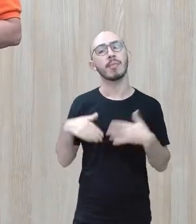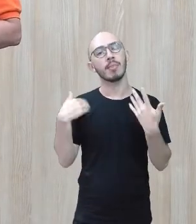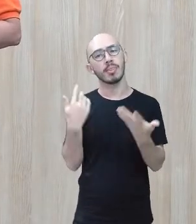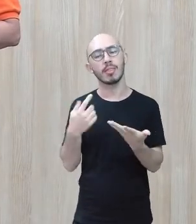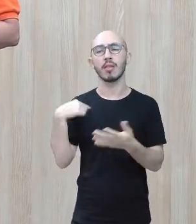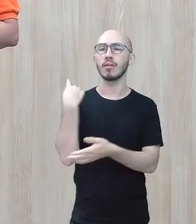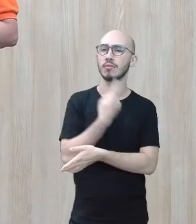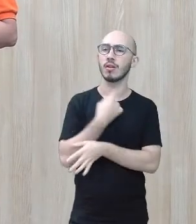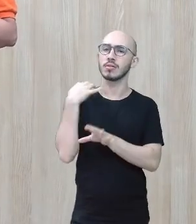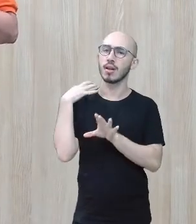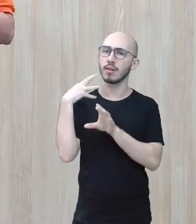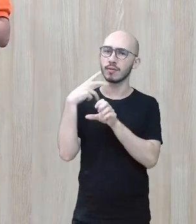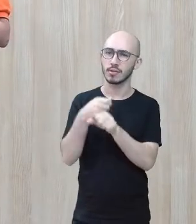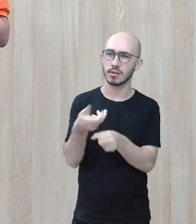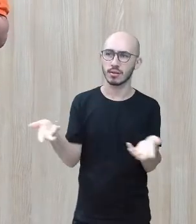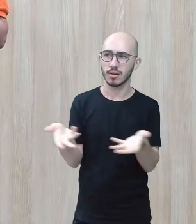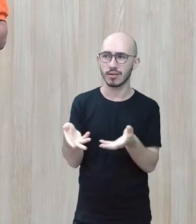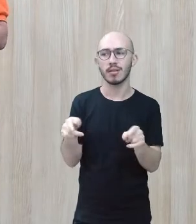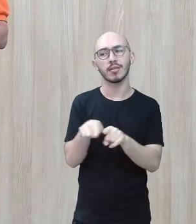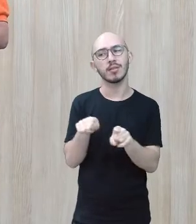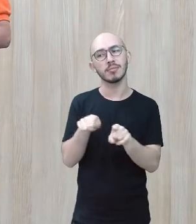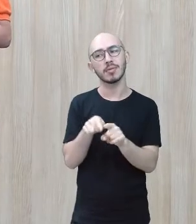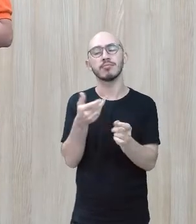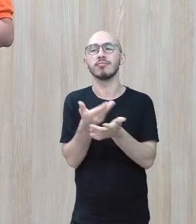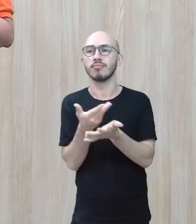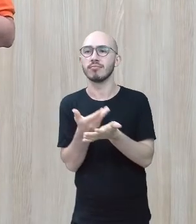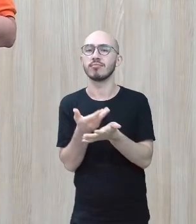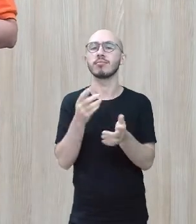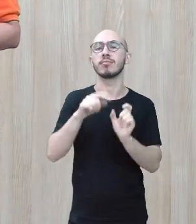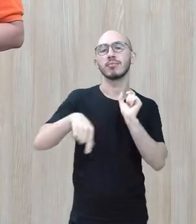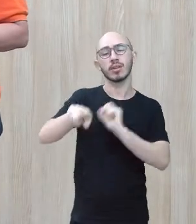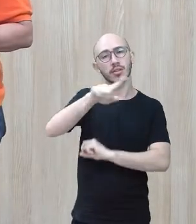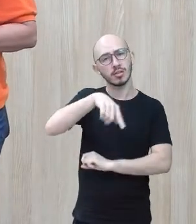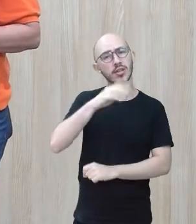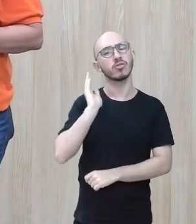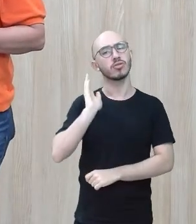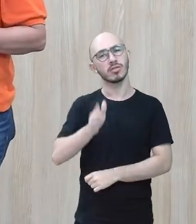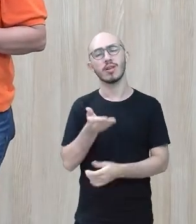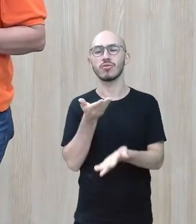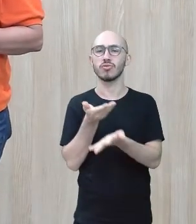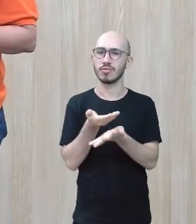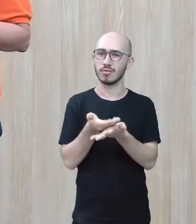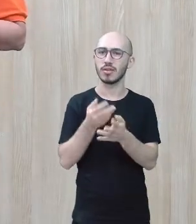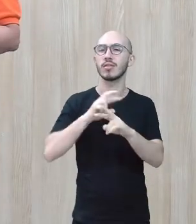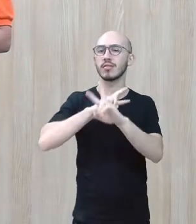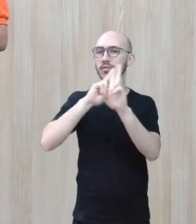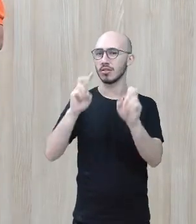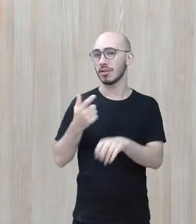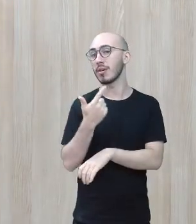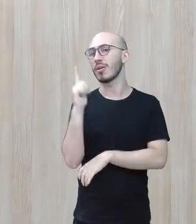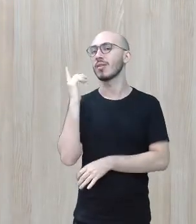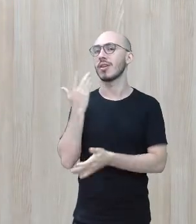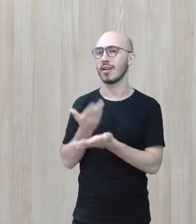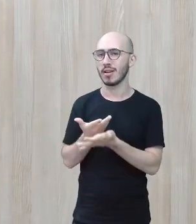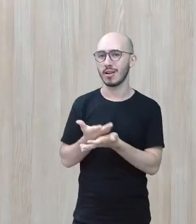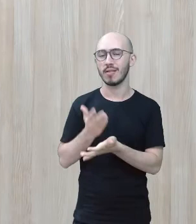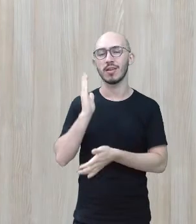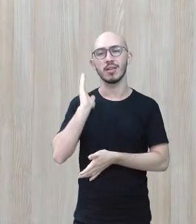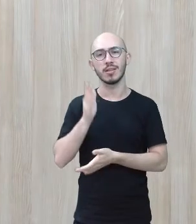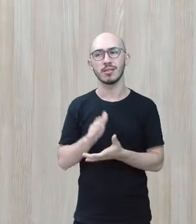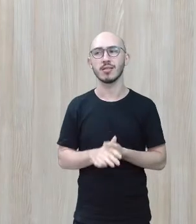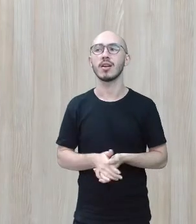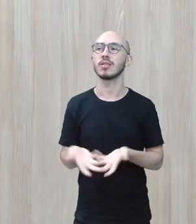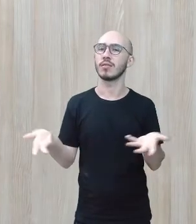revendo esta aula, vendo e revendo, né? Porque vocês já tiveram este conteúdo em um outro momento.